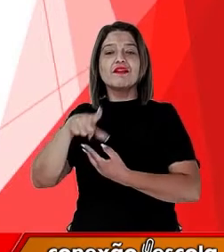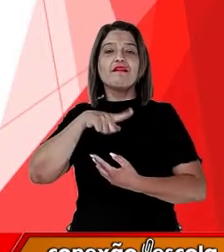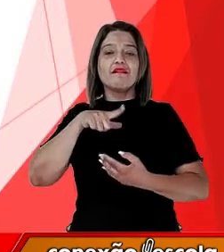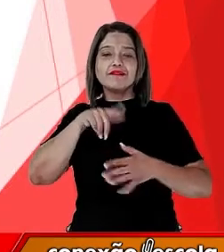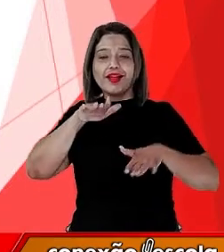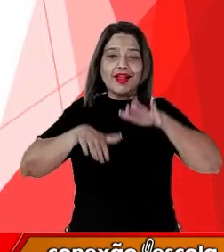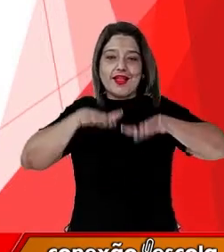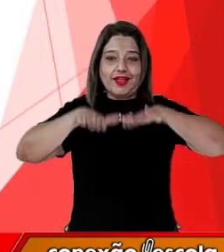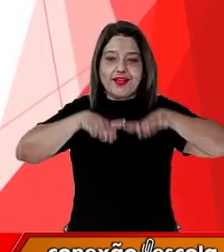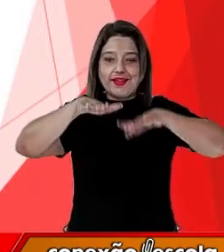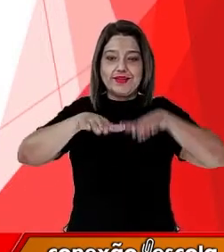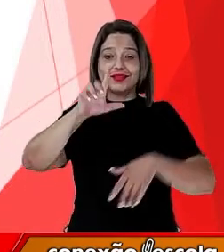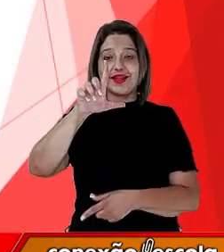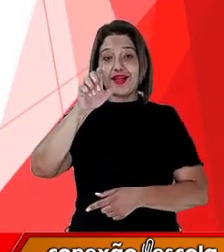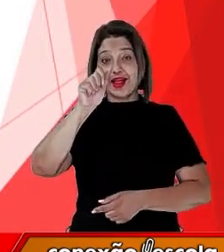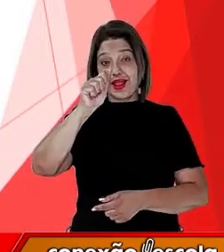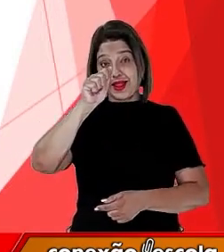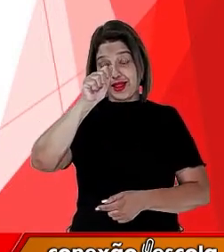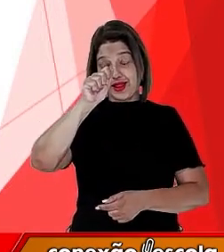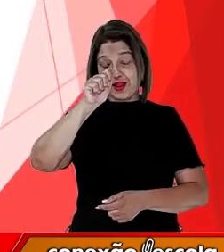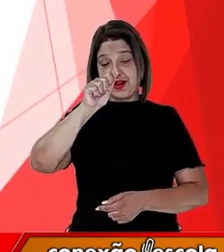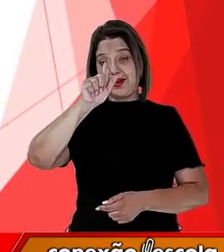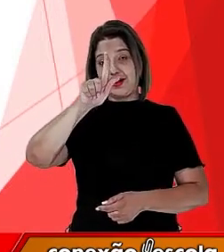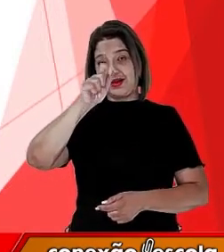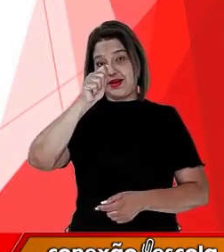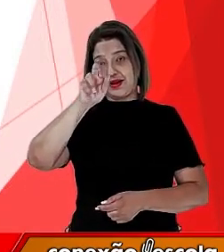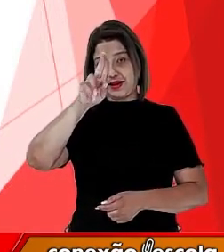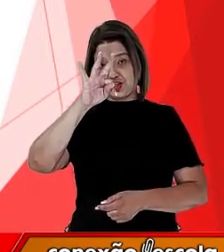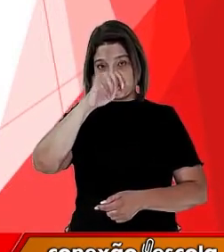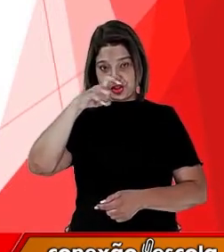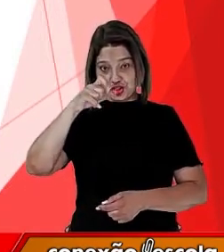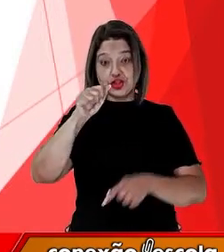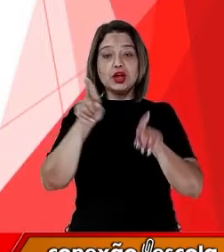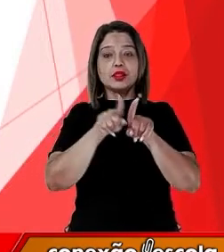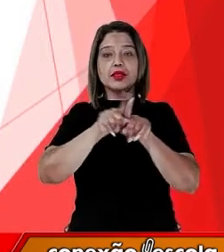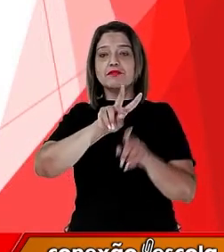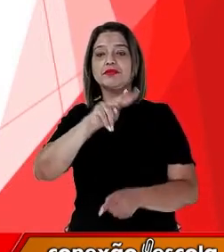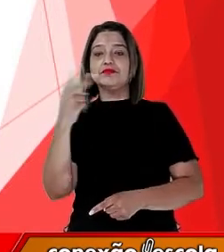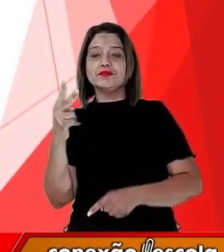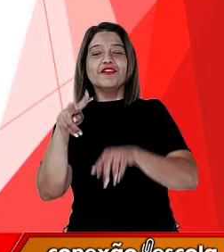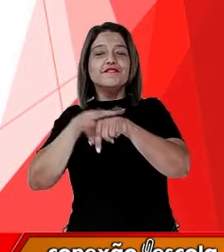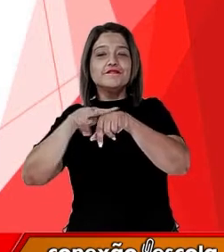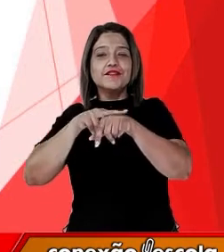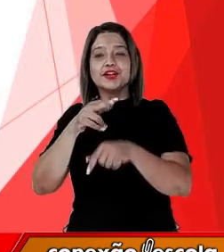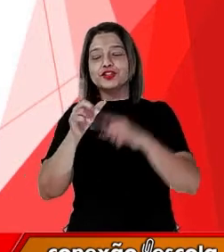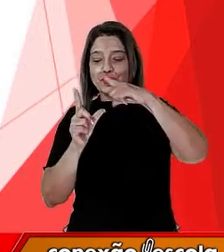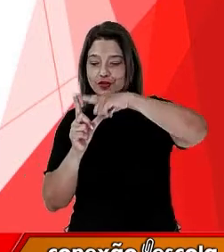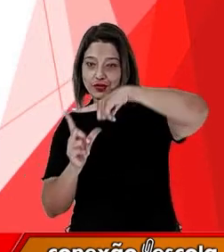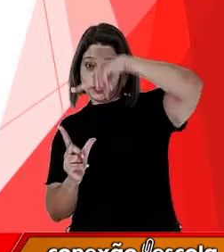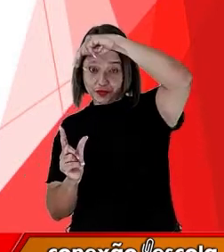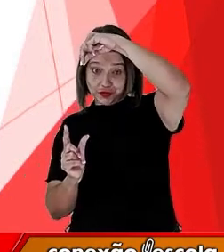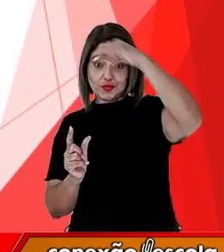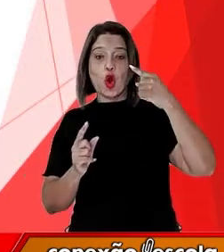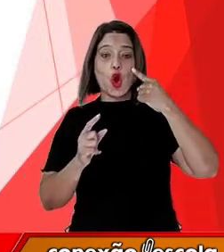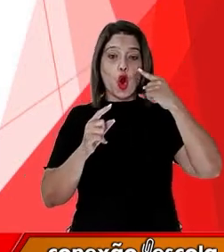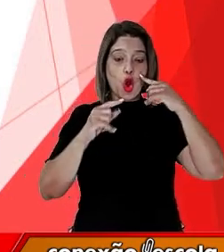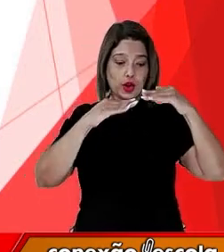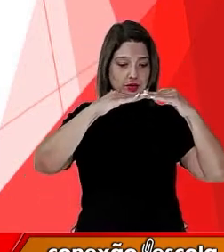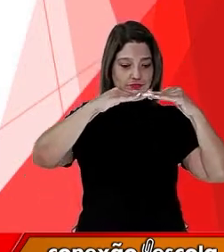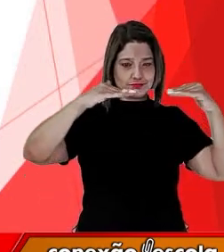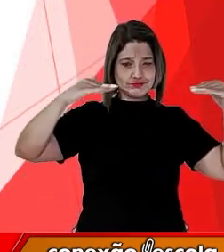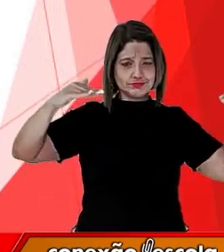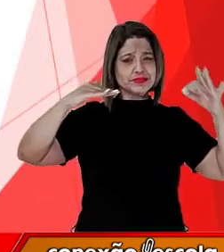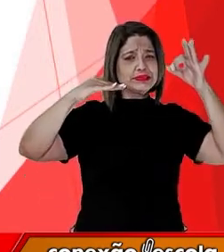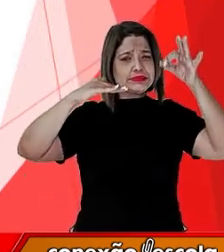uma folha. Elas estão também em simetria de reflexão. O eixo de simetria passa aqui no centro desta